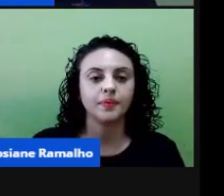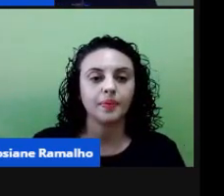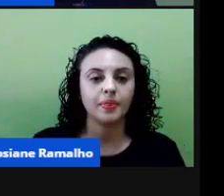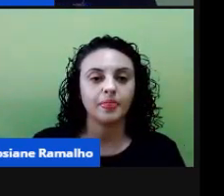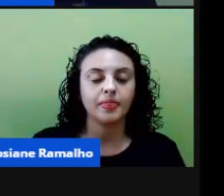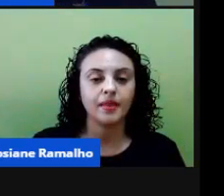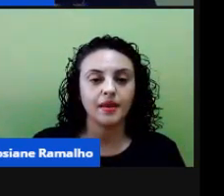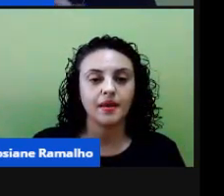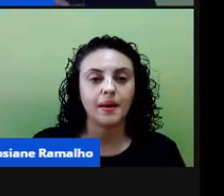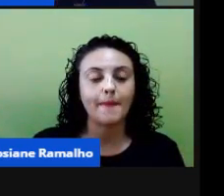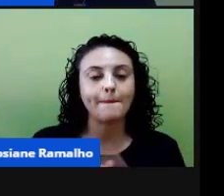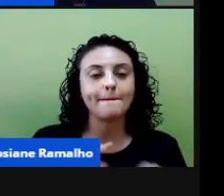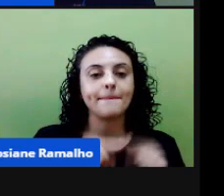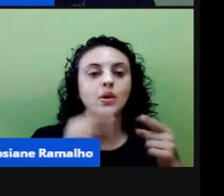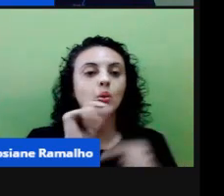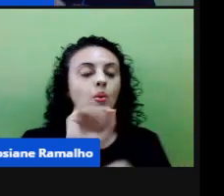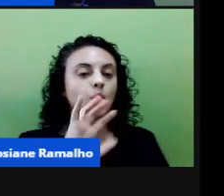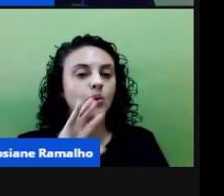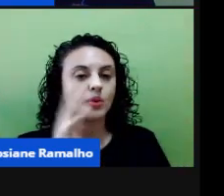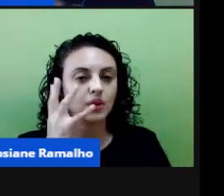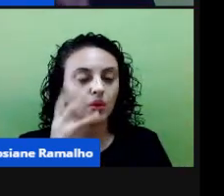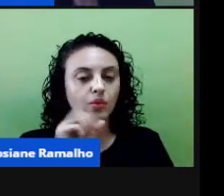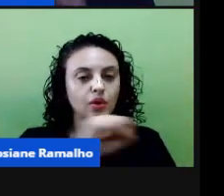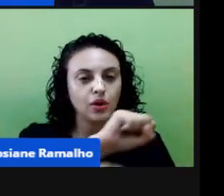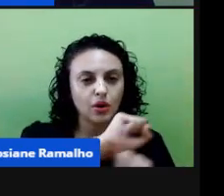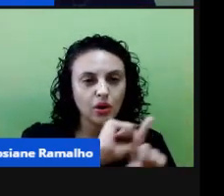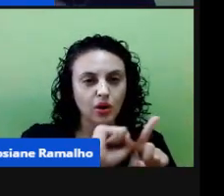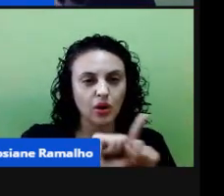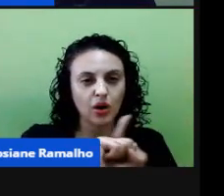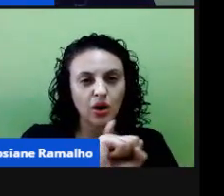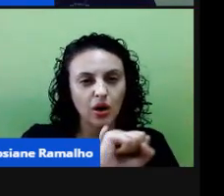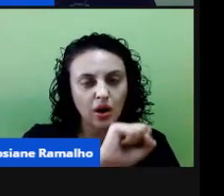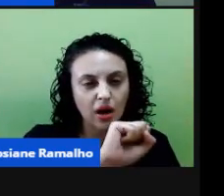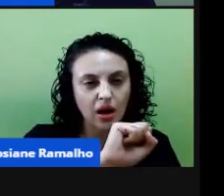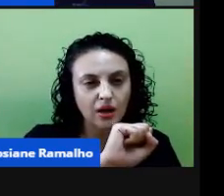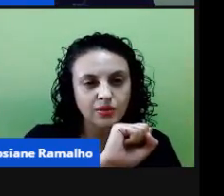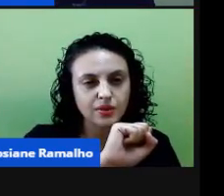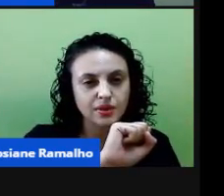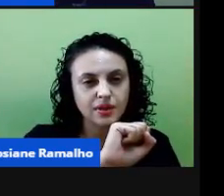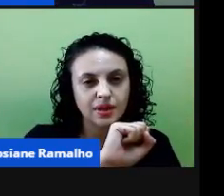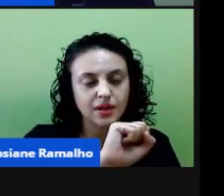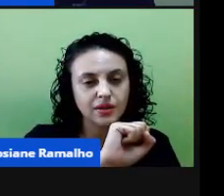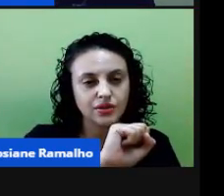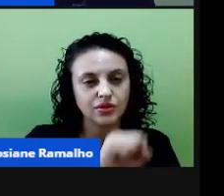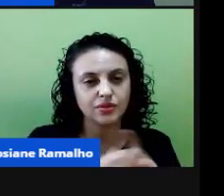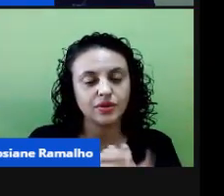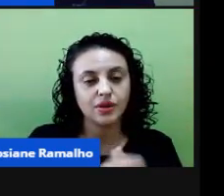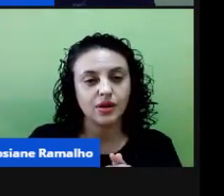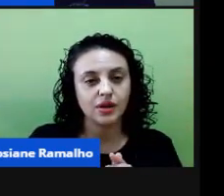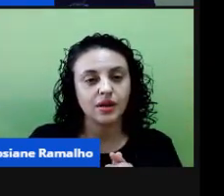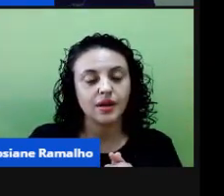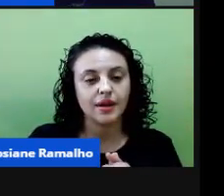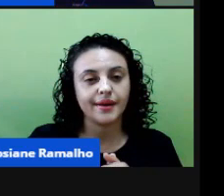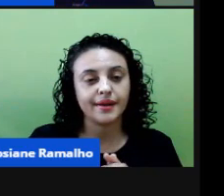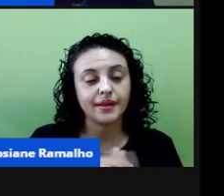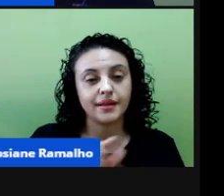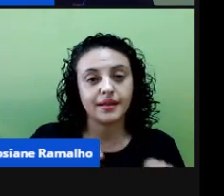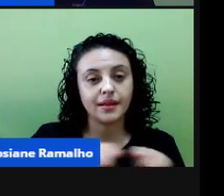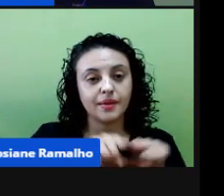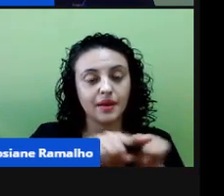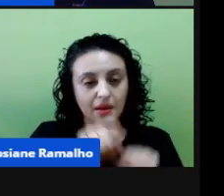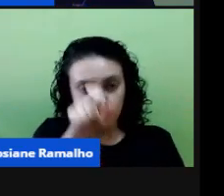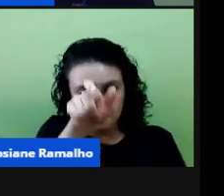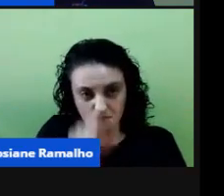senhora da sociedade, dizem que a Jenny Hatier, a personagem principal do filme, ela se casou